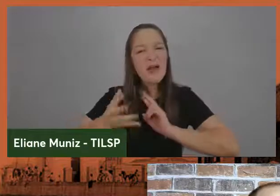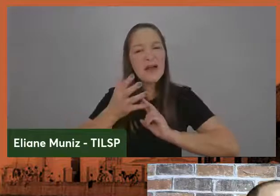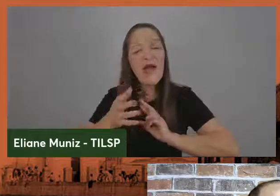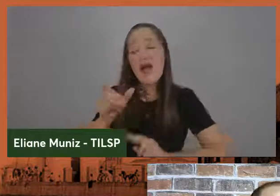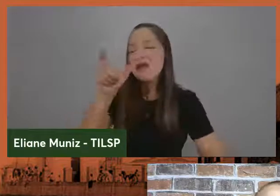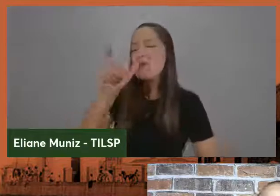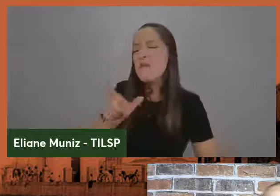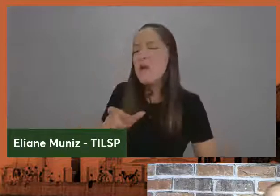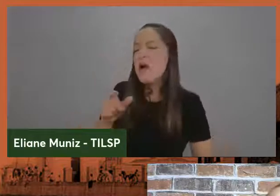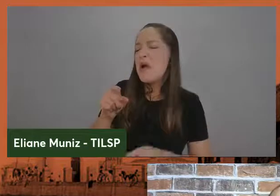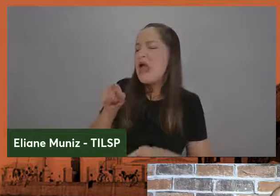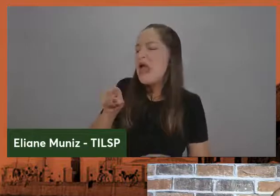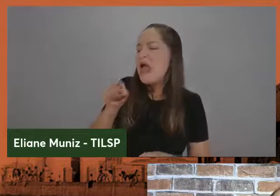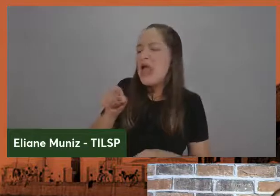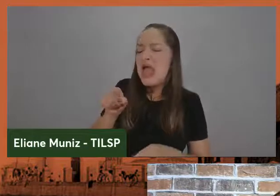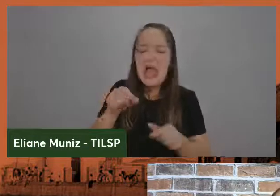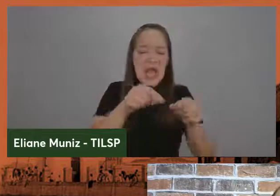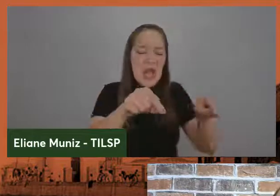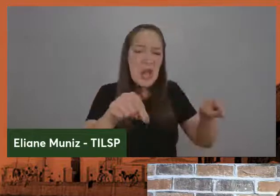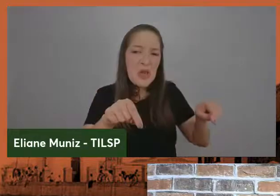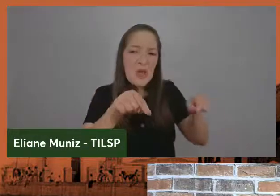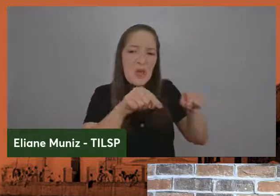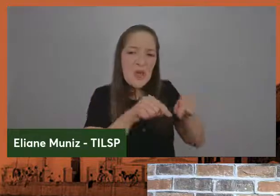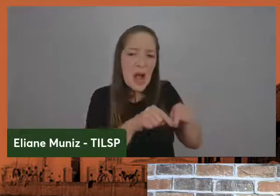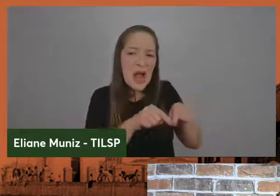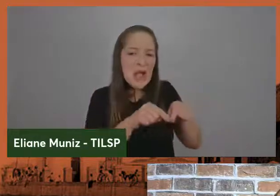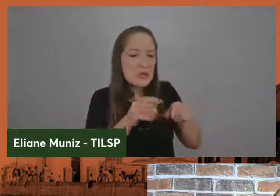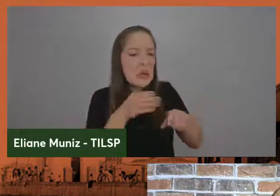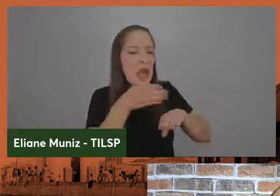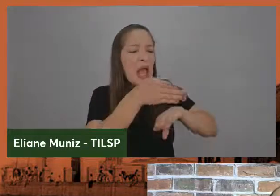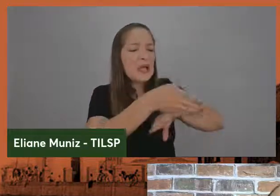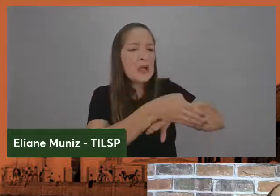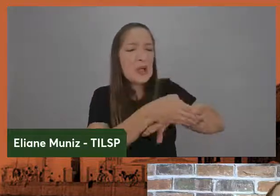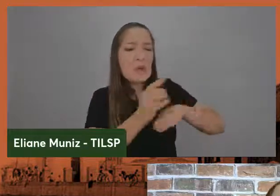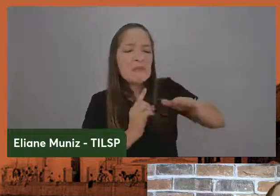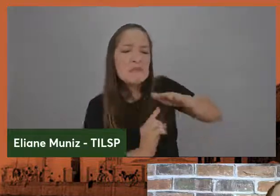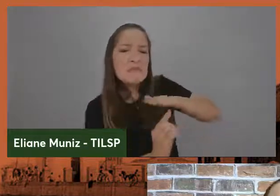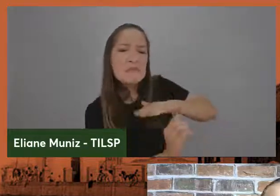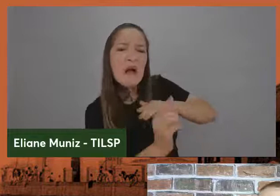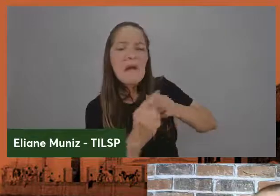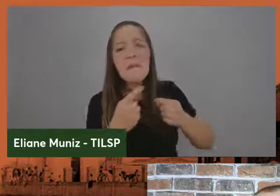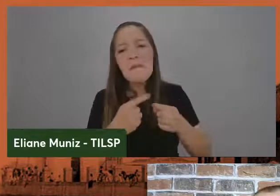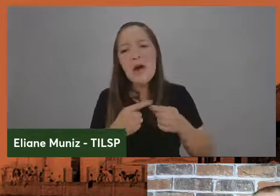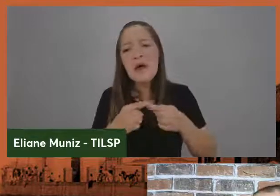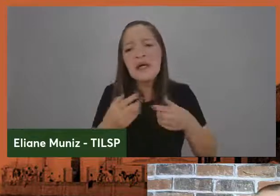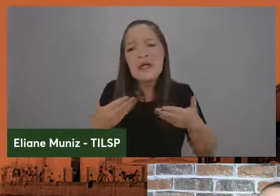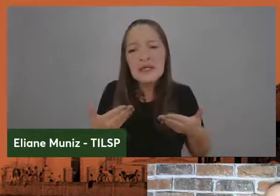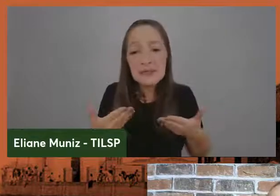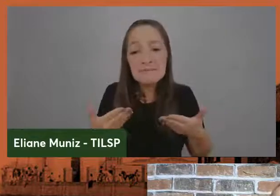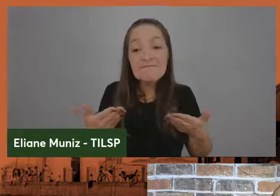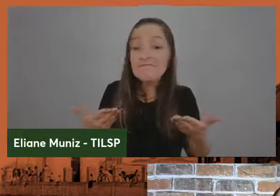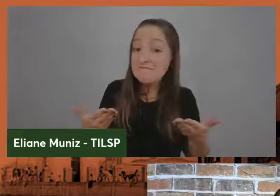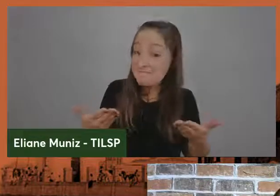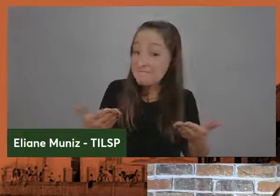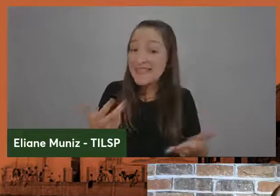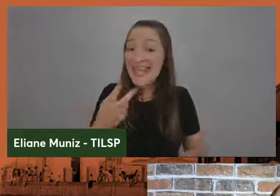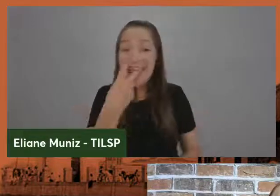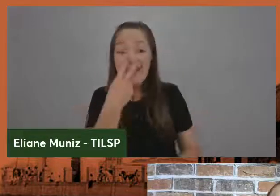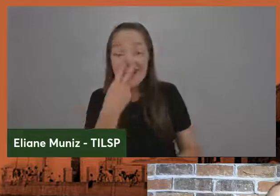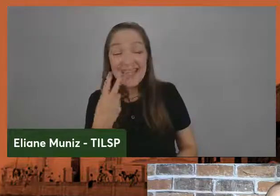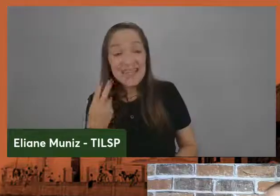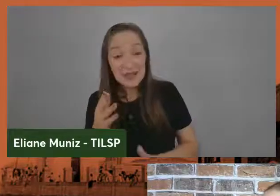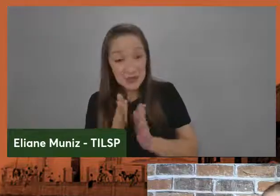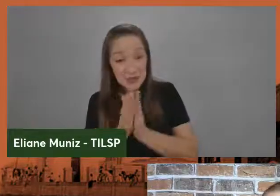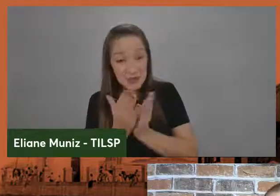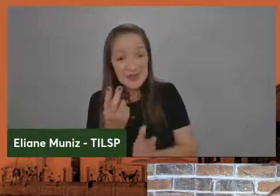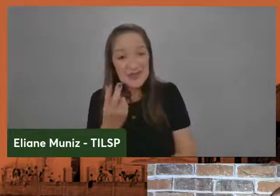A entrou no quarto do personagem B. Né? Então, existe essa necessidade. E me parece que o Dois Irmãos, né,